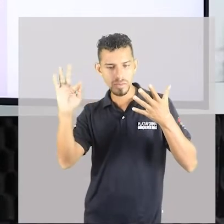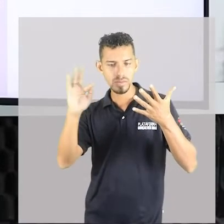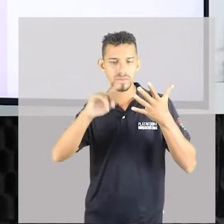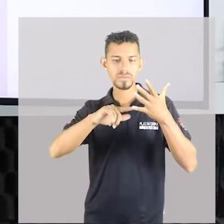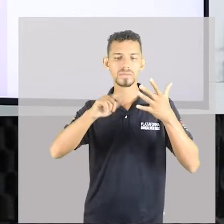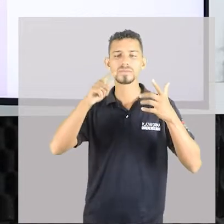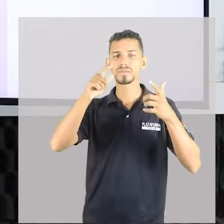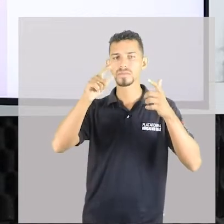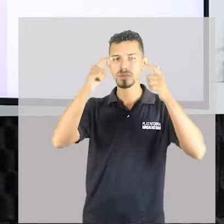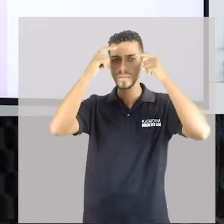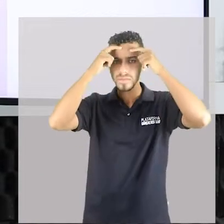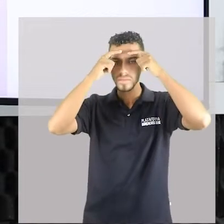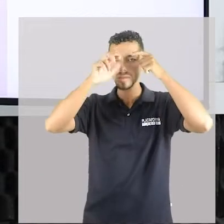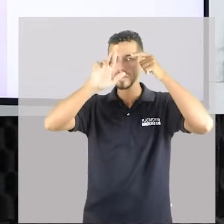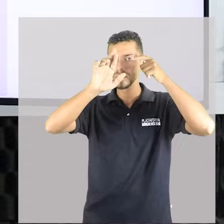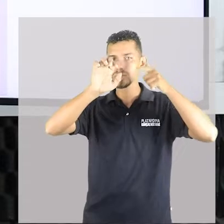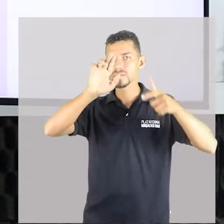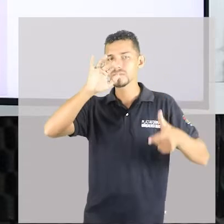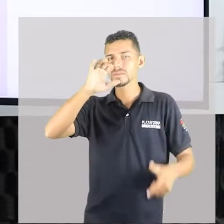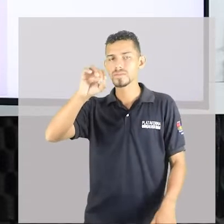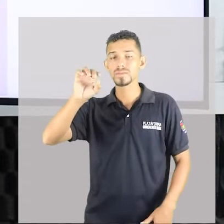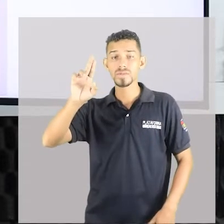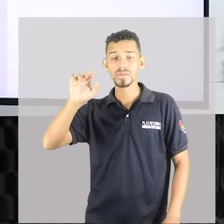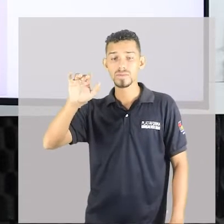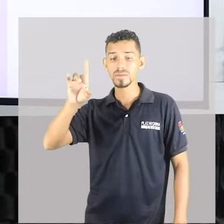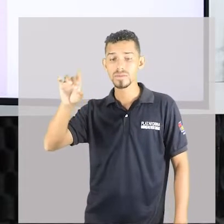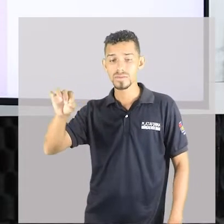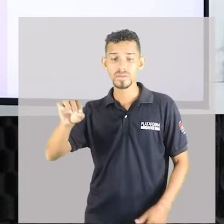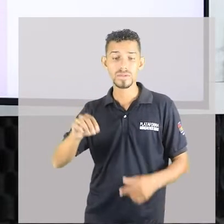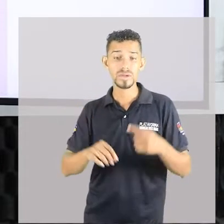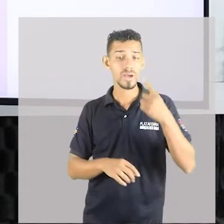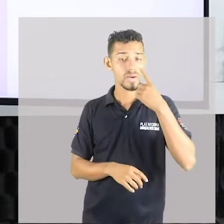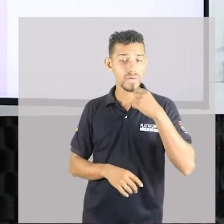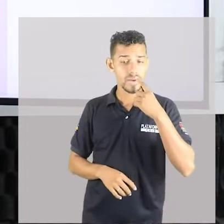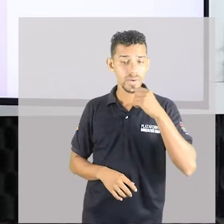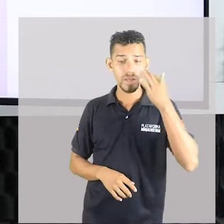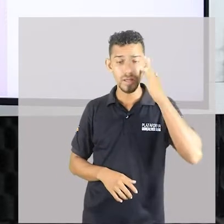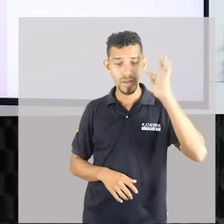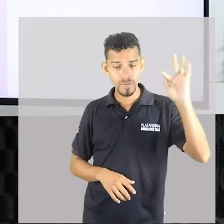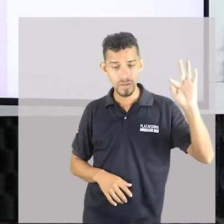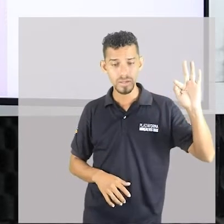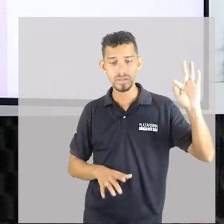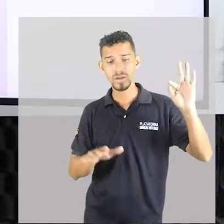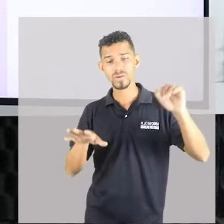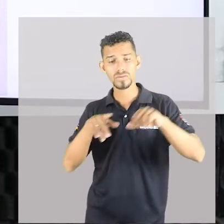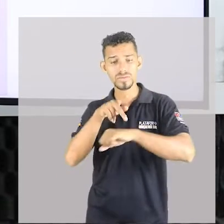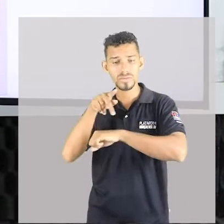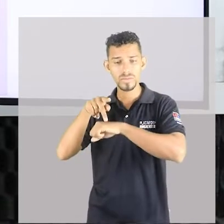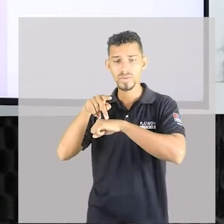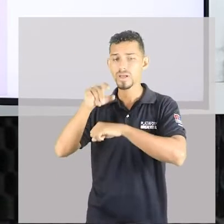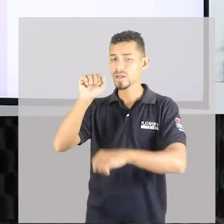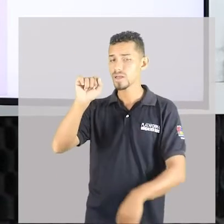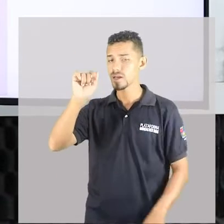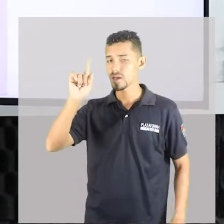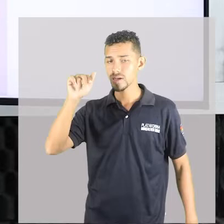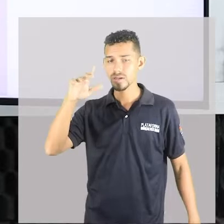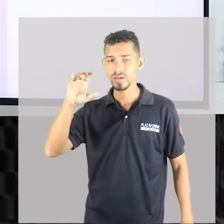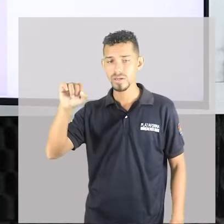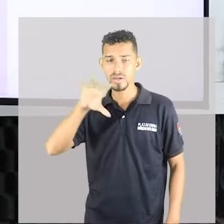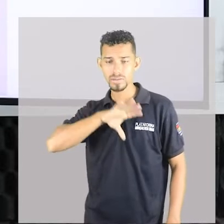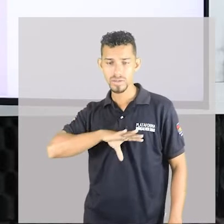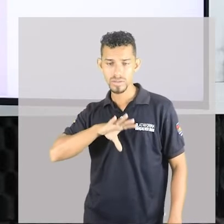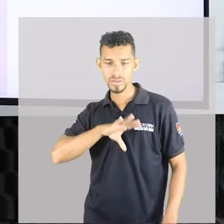outros. Então, veja que a maior parte aqui está em vermelho é da França, você tem alguns países ali também, como Angola, que é